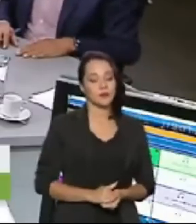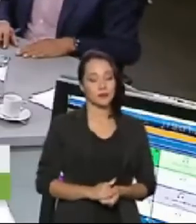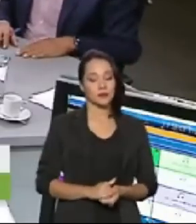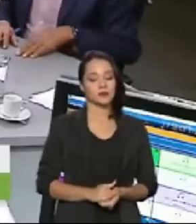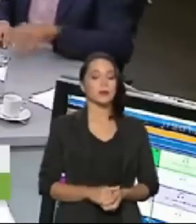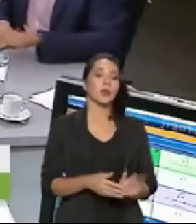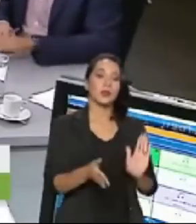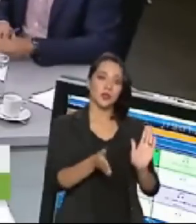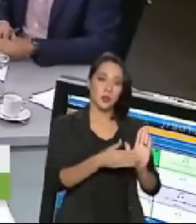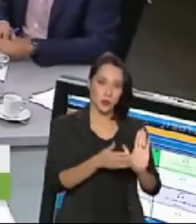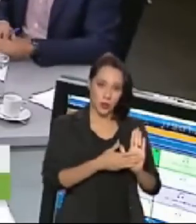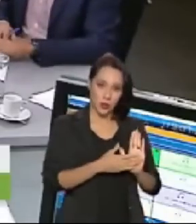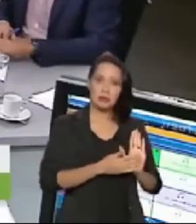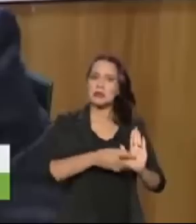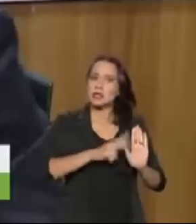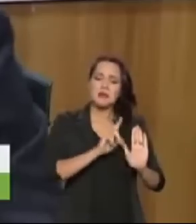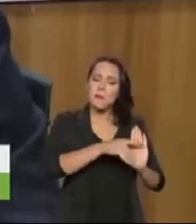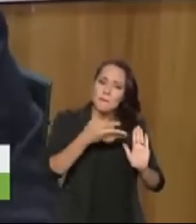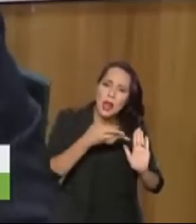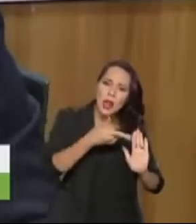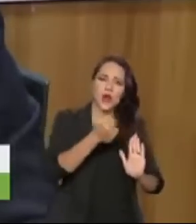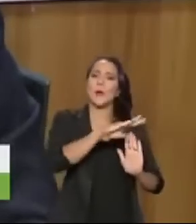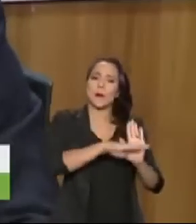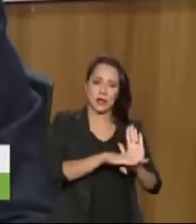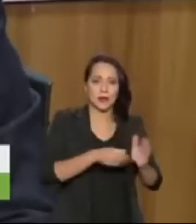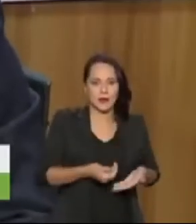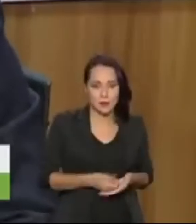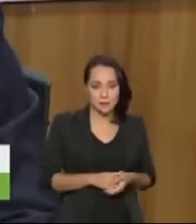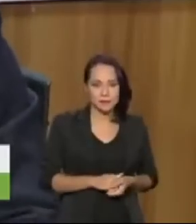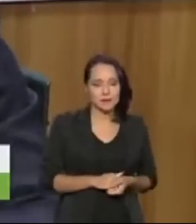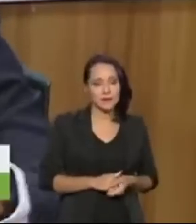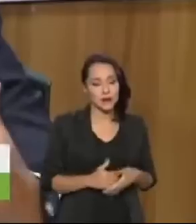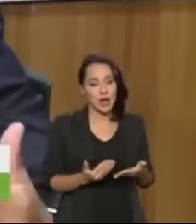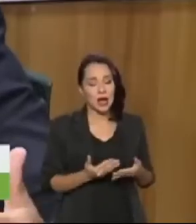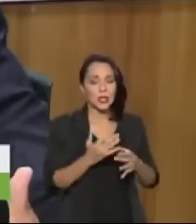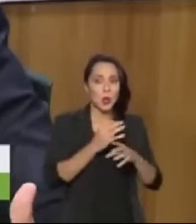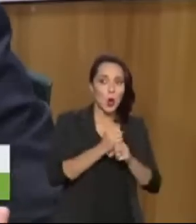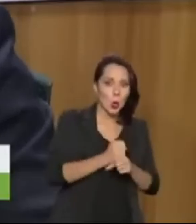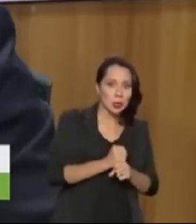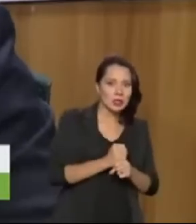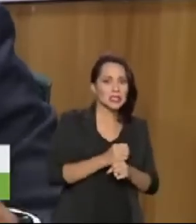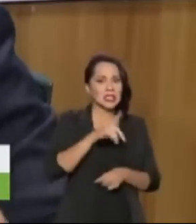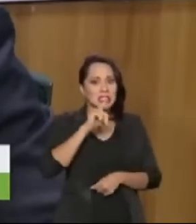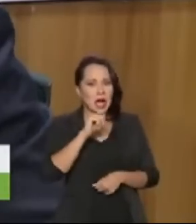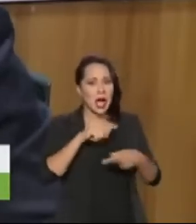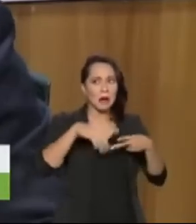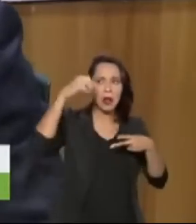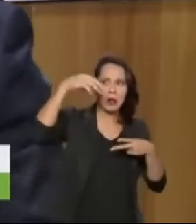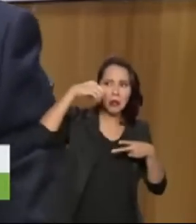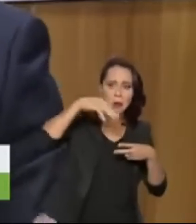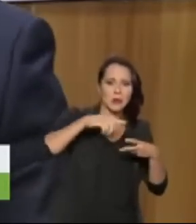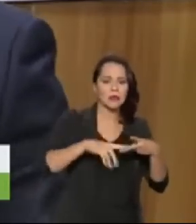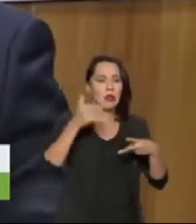nossa proposta é estar sempre aperfeiçoando o programa, né? As contas nossa de água, de luz, né,